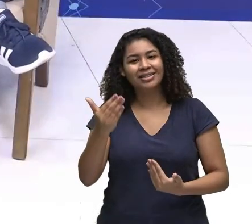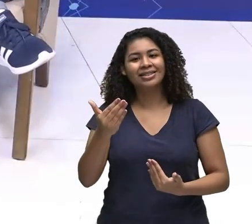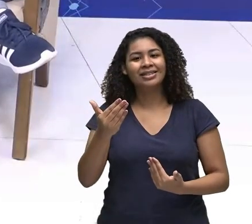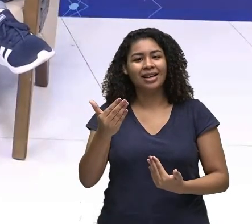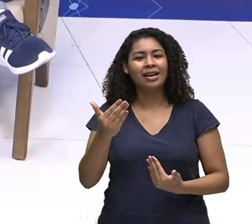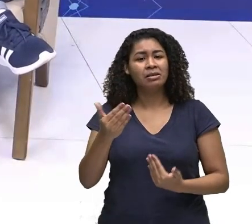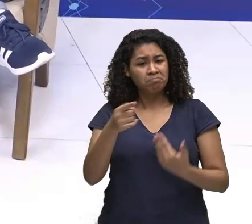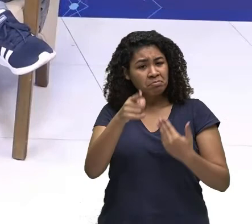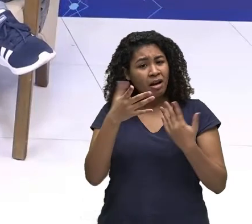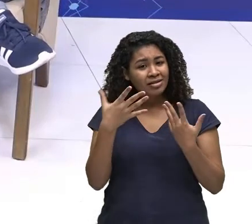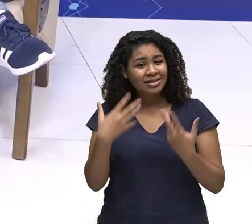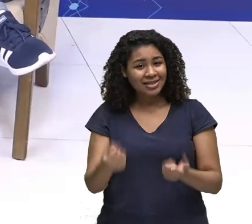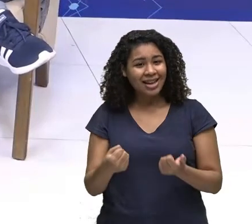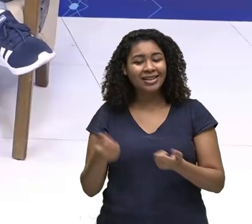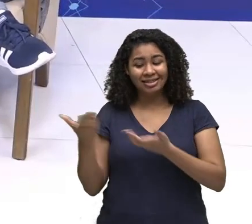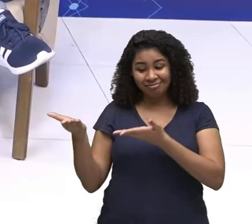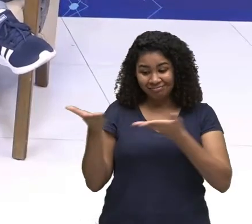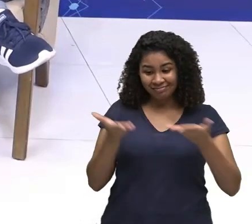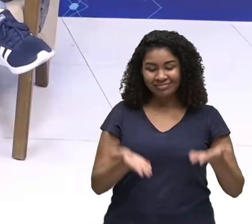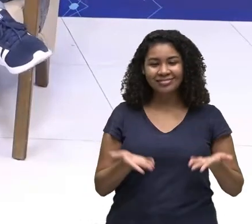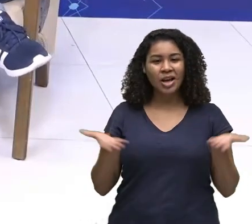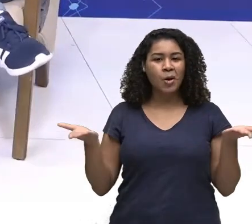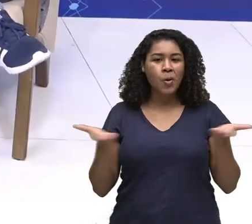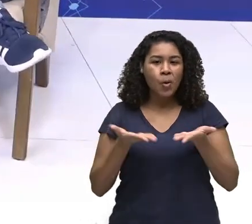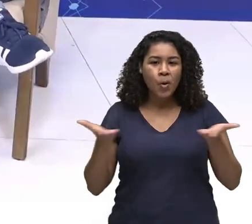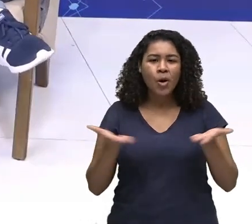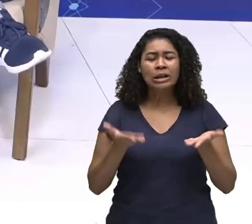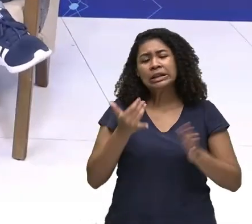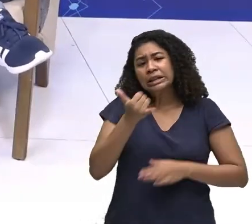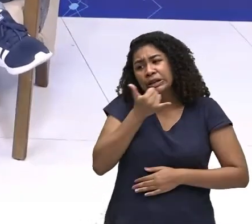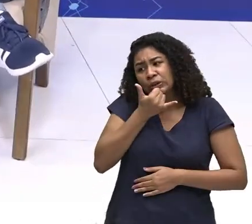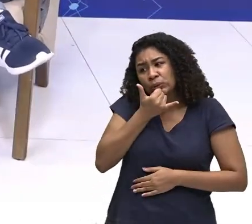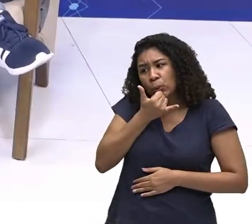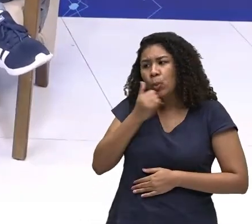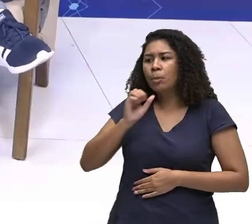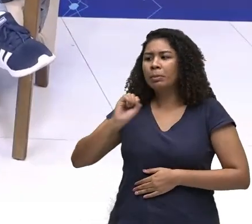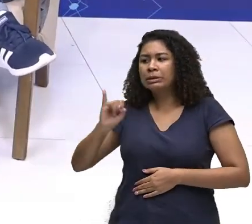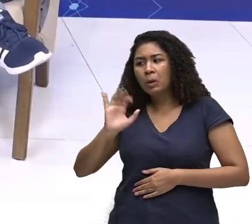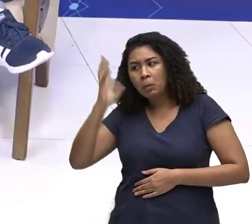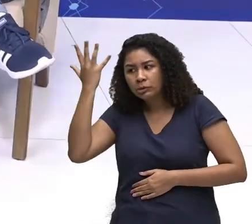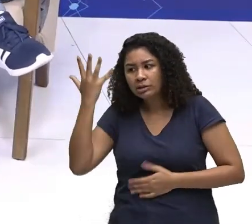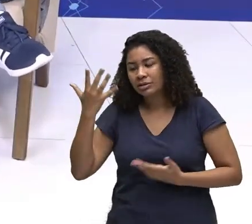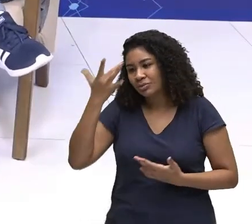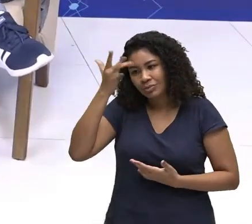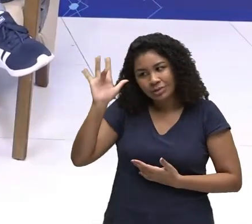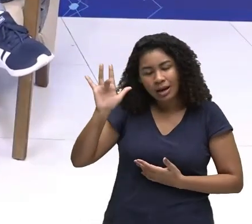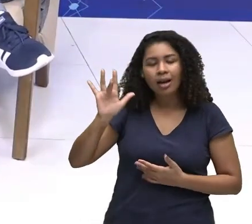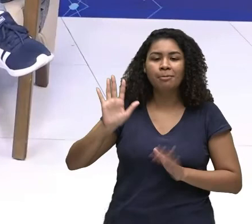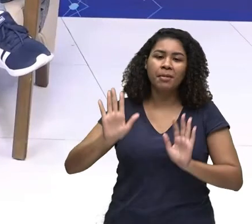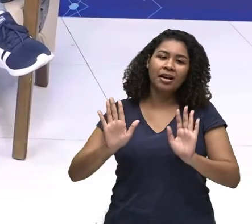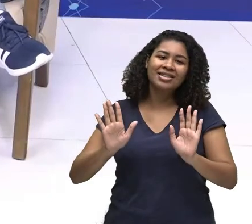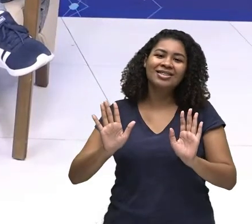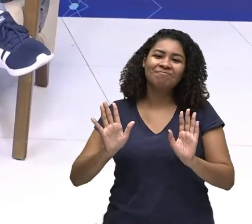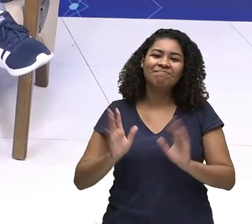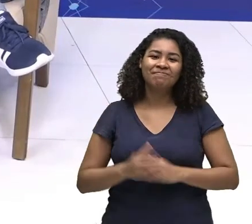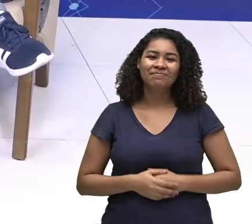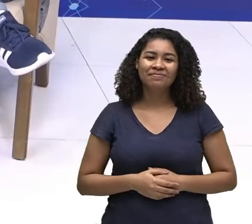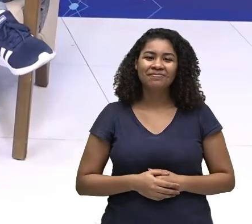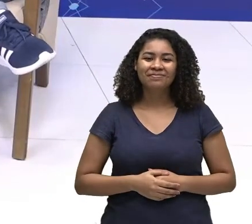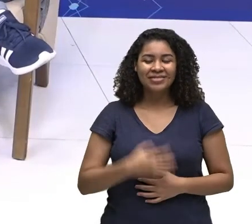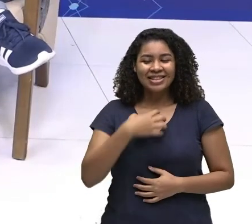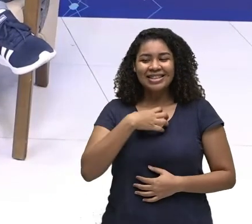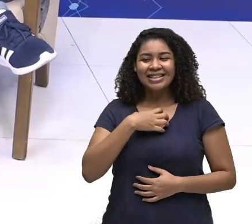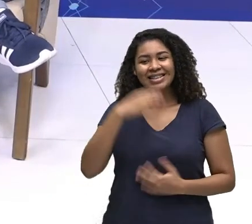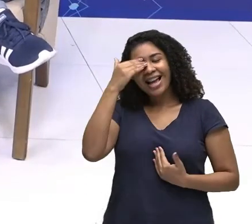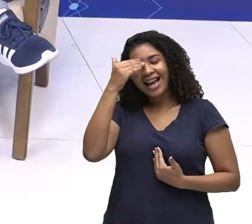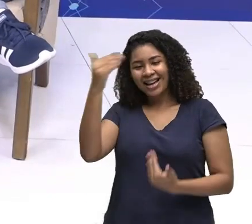sua aceitação do nosso convite de ter vindo aqui, né, pedir desculpa por alguma coisa que aconteceu, não sei, mas a gente está muito grato de